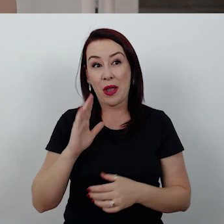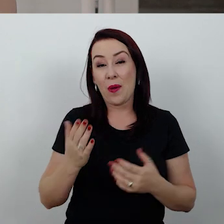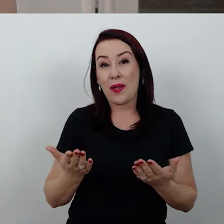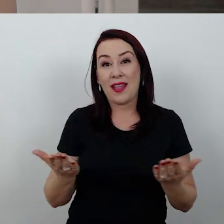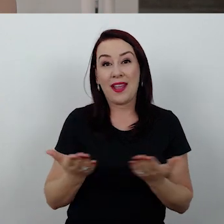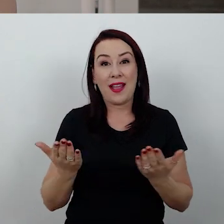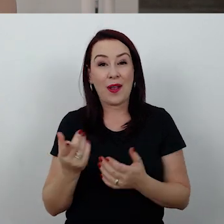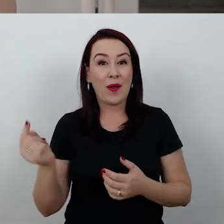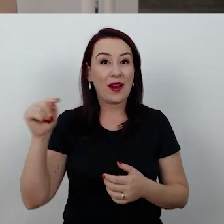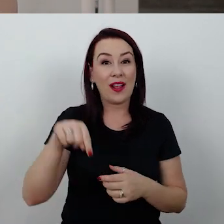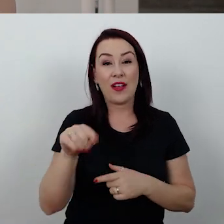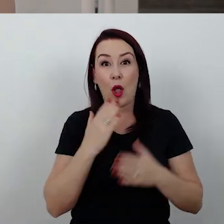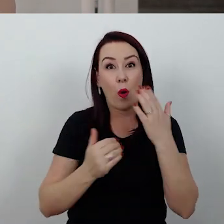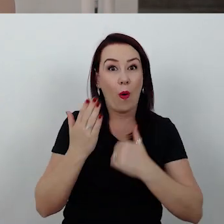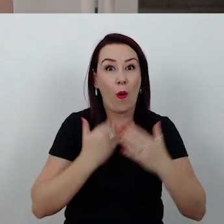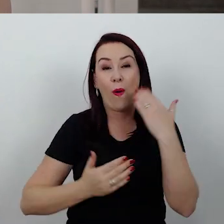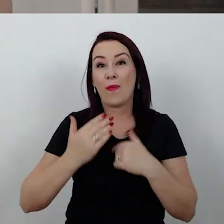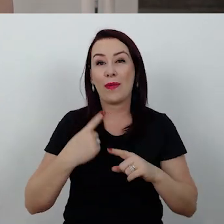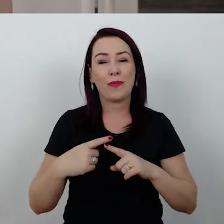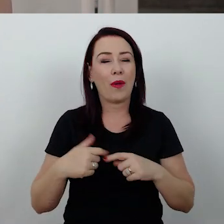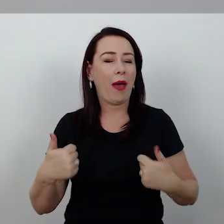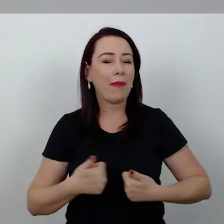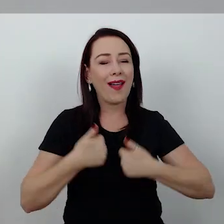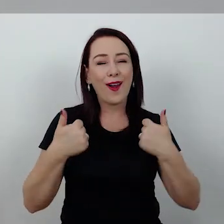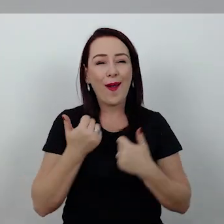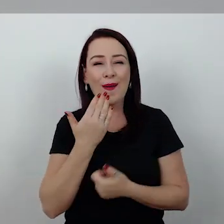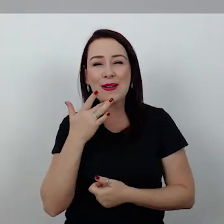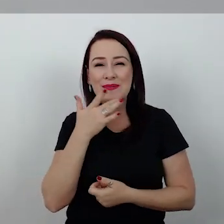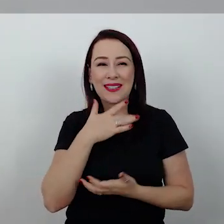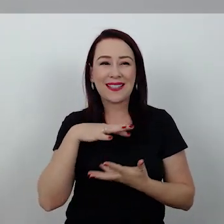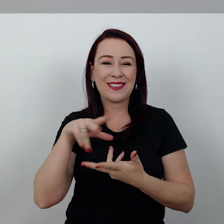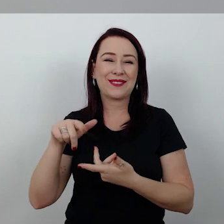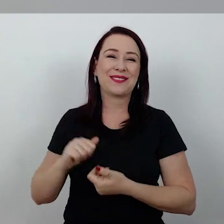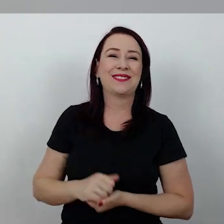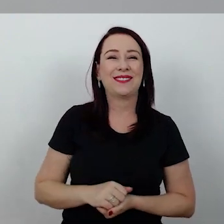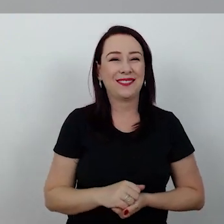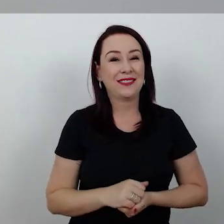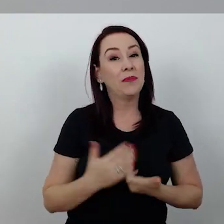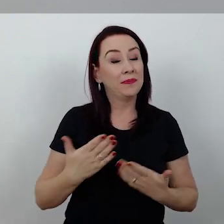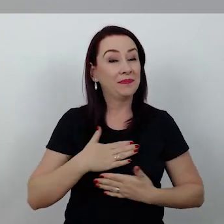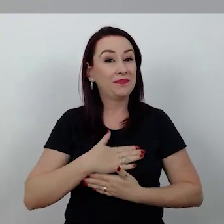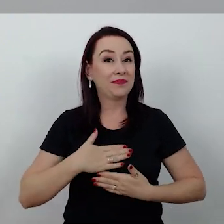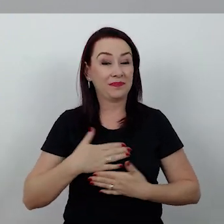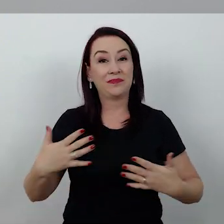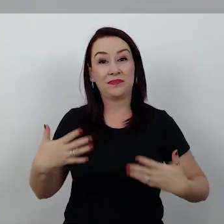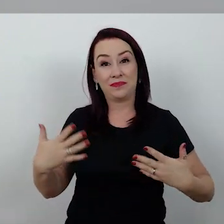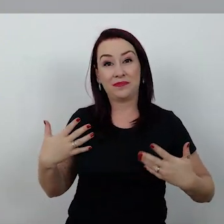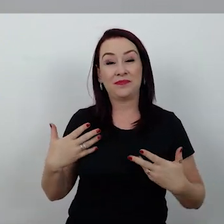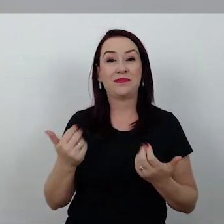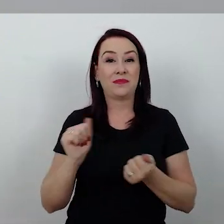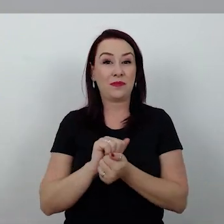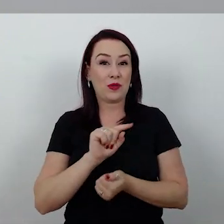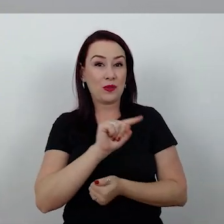eu como e saio daqui que nem um javali, né? Porque é a melhor comida do mundo. Mas é uma alegria sempre estar com vocês,